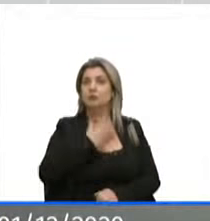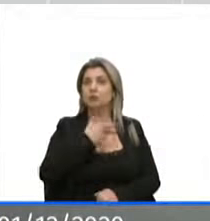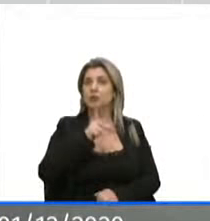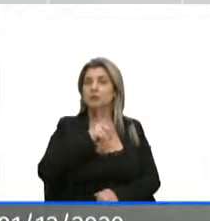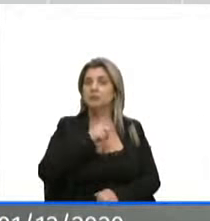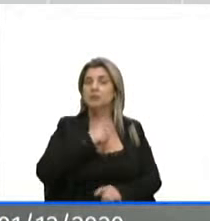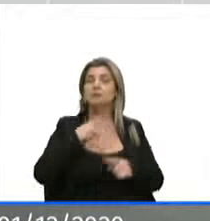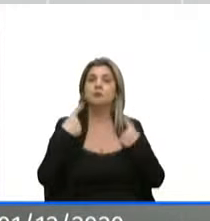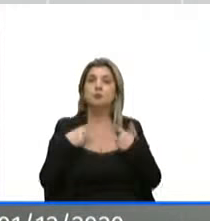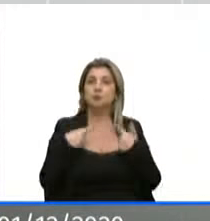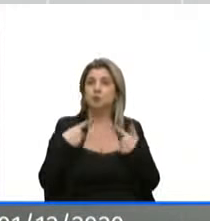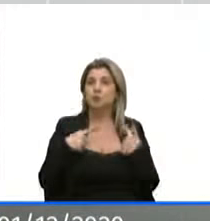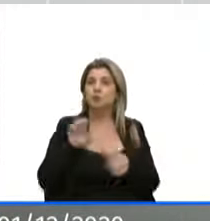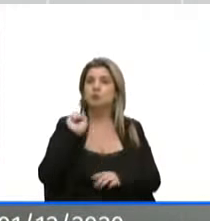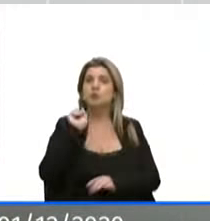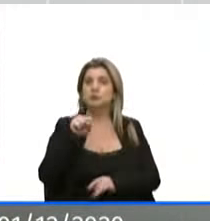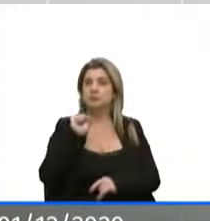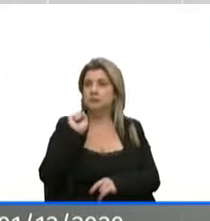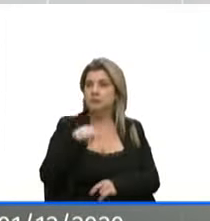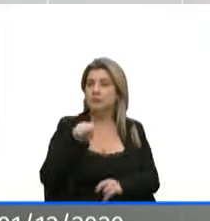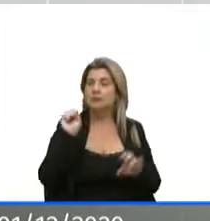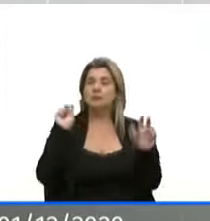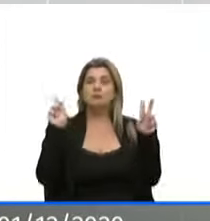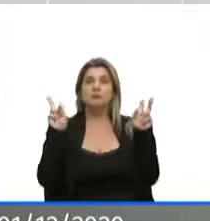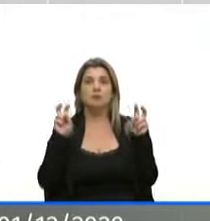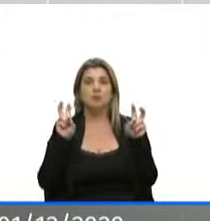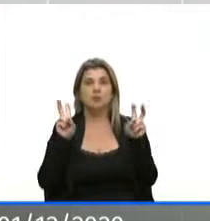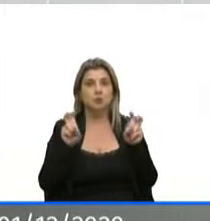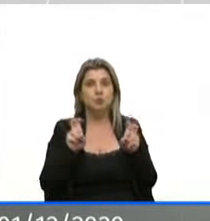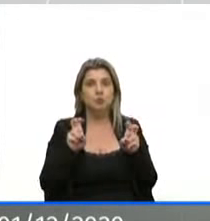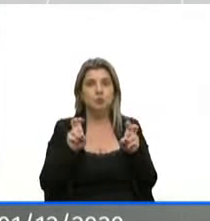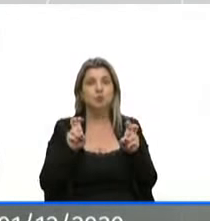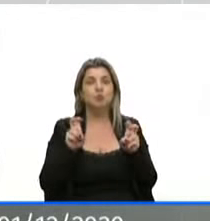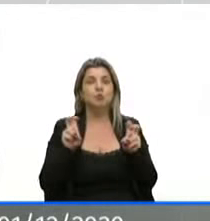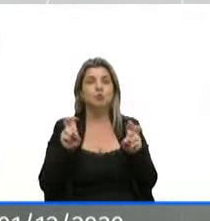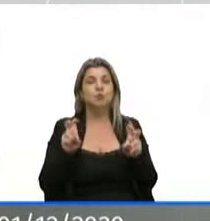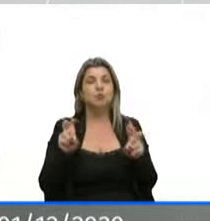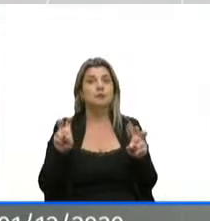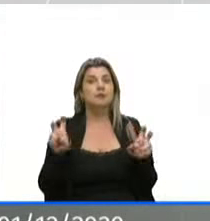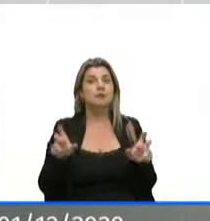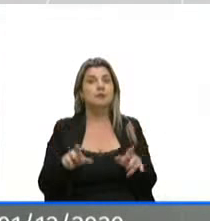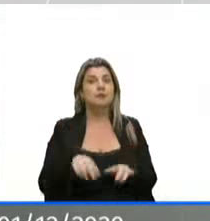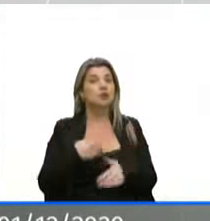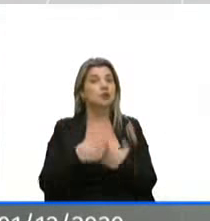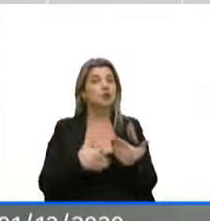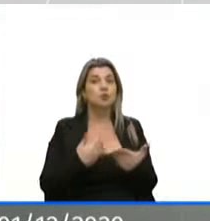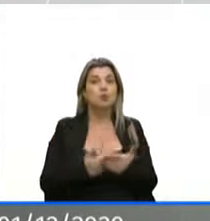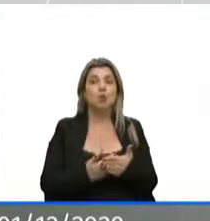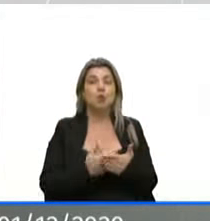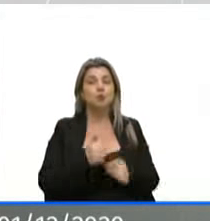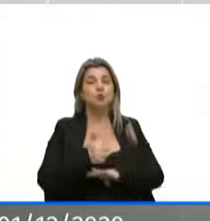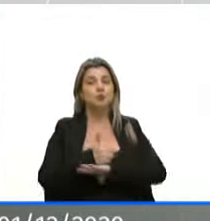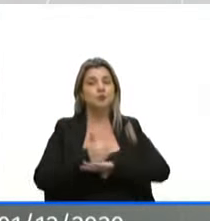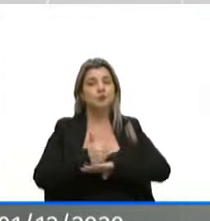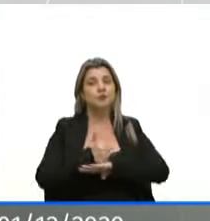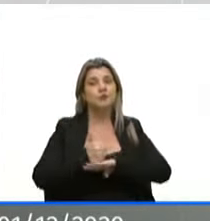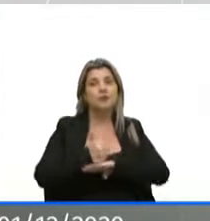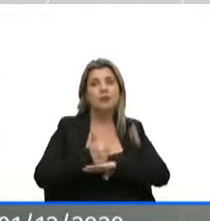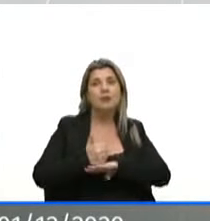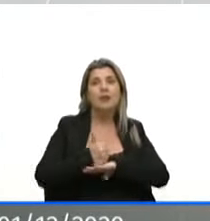tem que discutir, sim, essa questão. A grande expectativa de todos esses profissionais, sejam